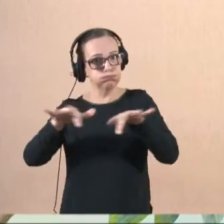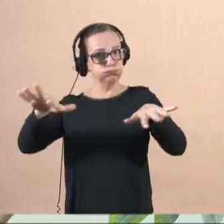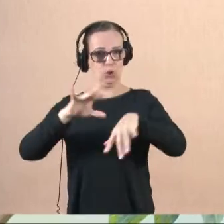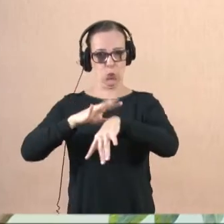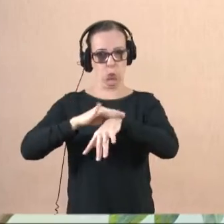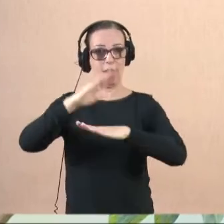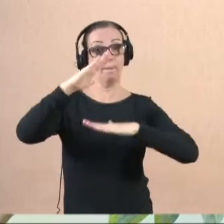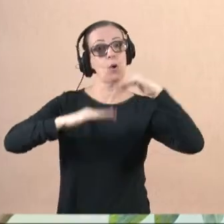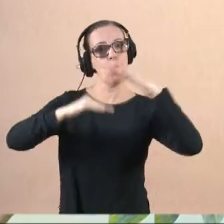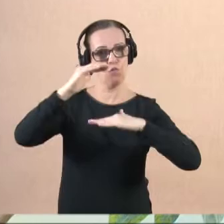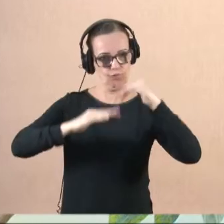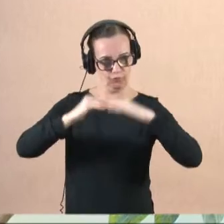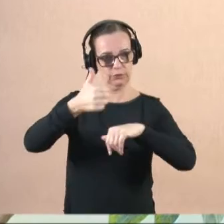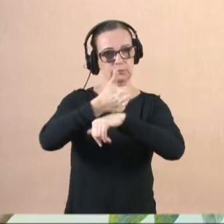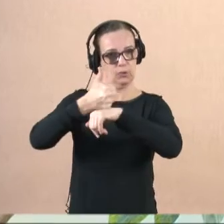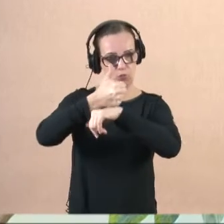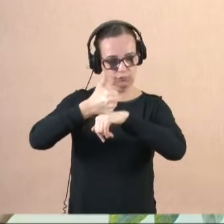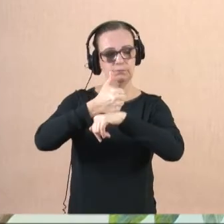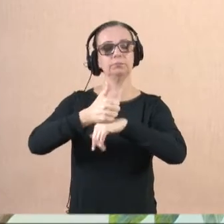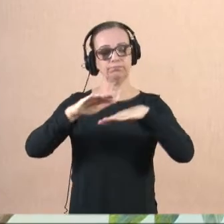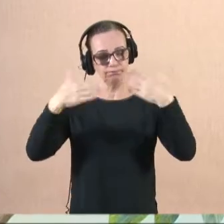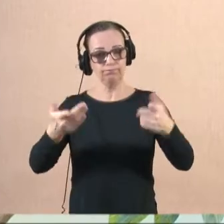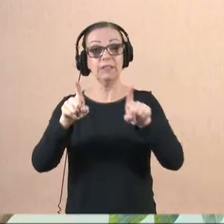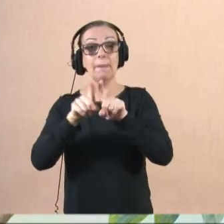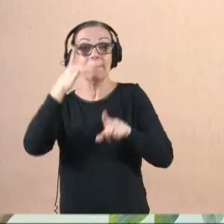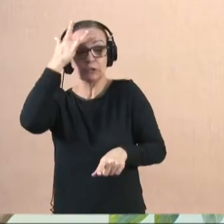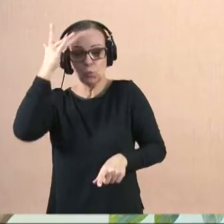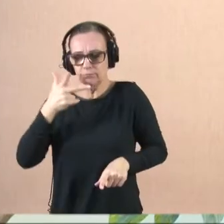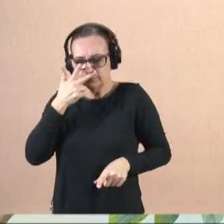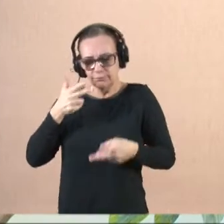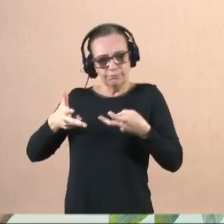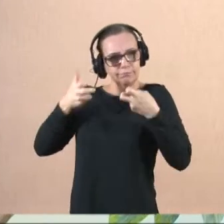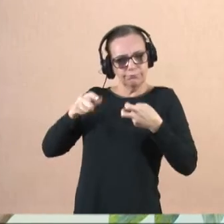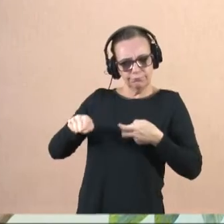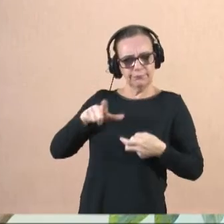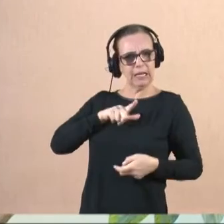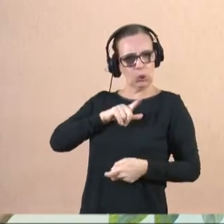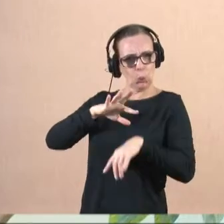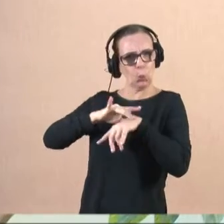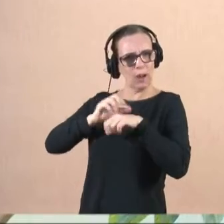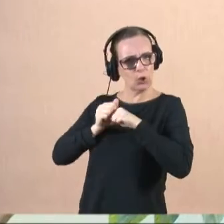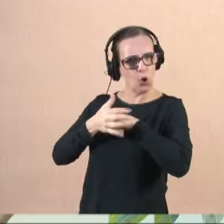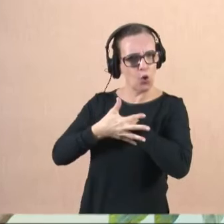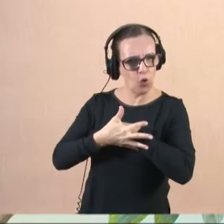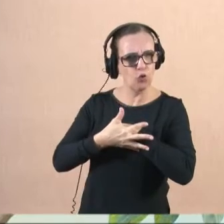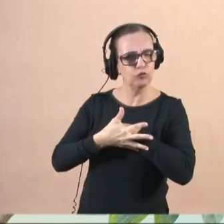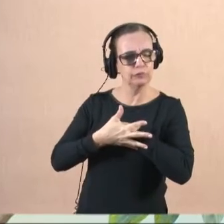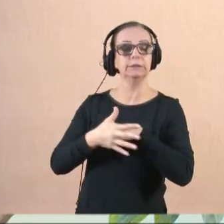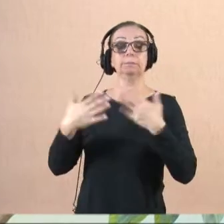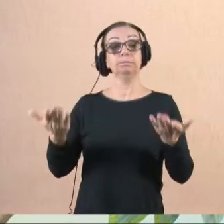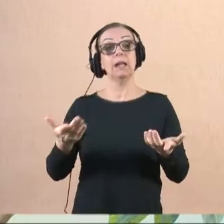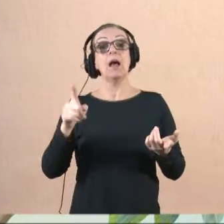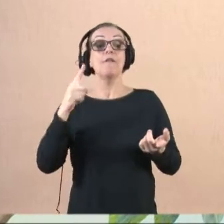profissionais e as pessoas suspeitas dos casos por exemplo ó e aqui vale a pena destacar